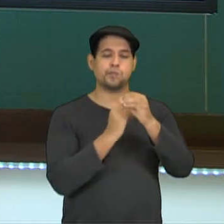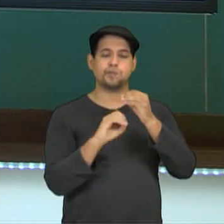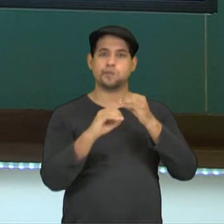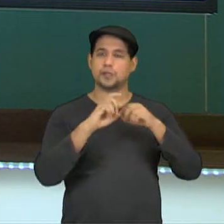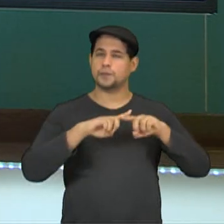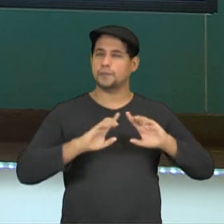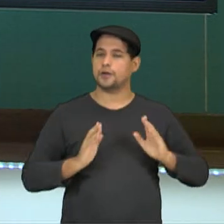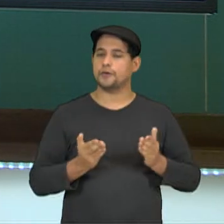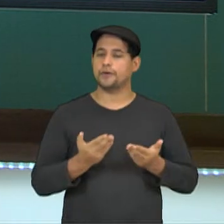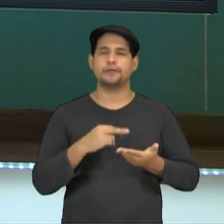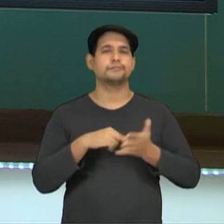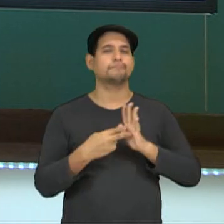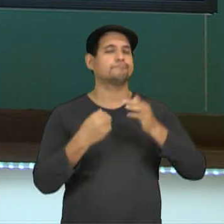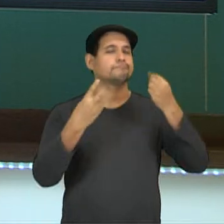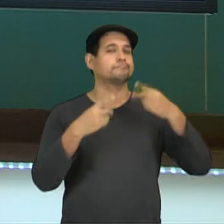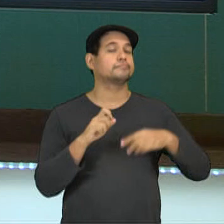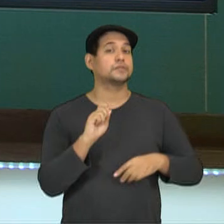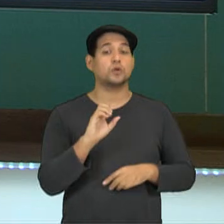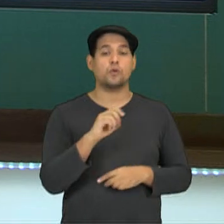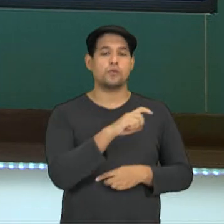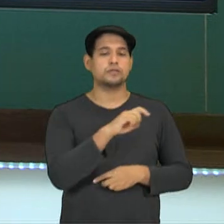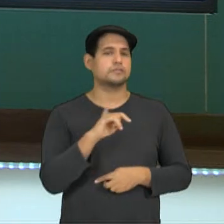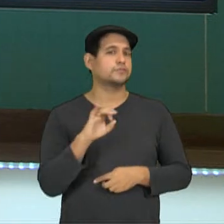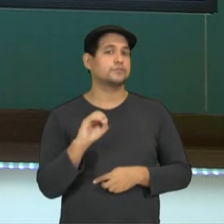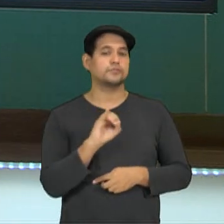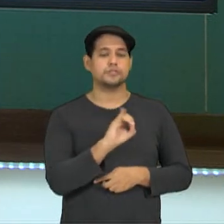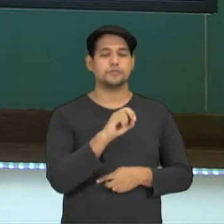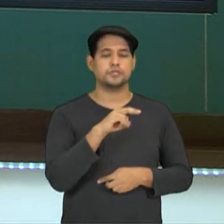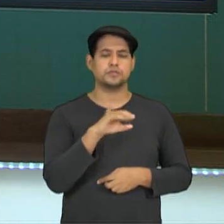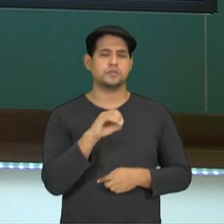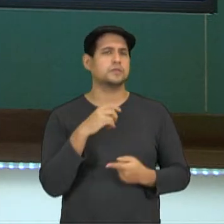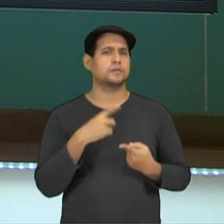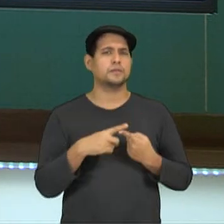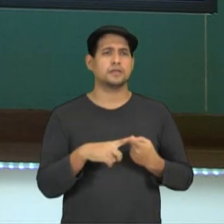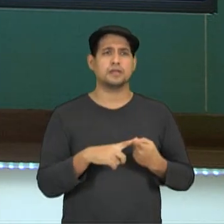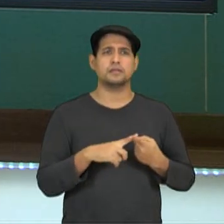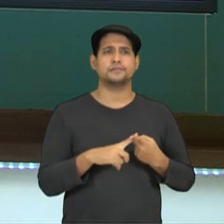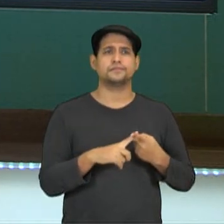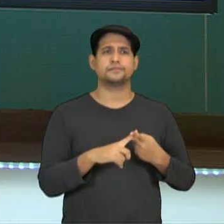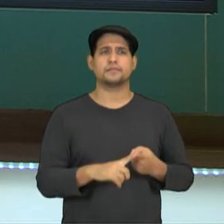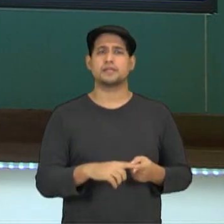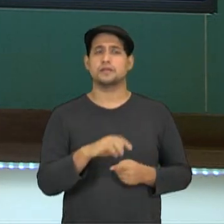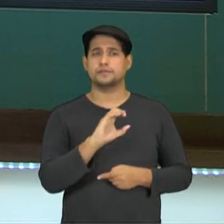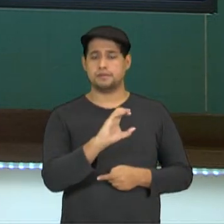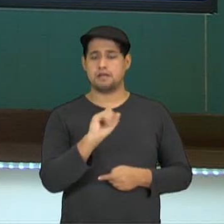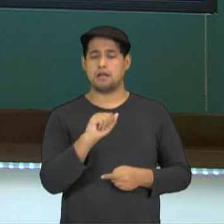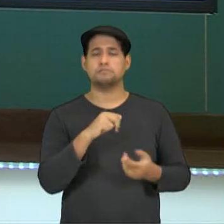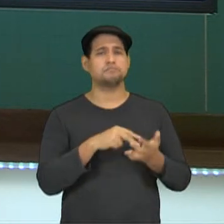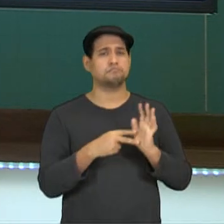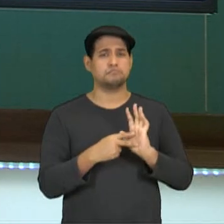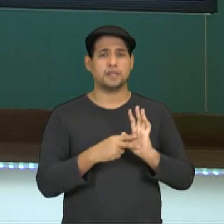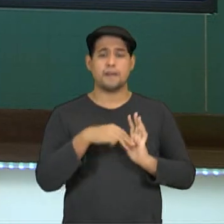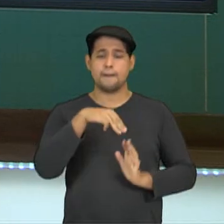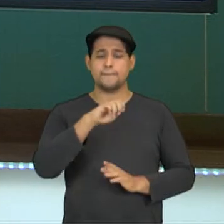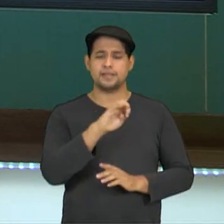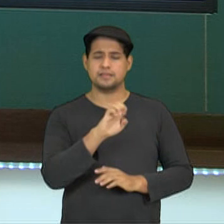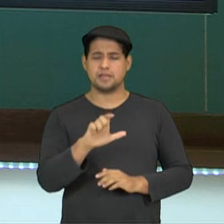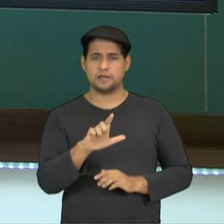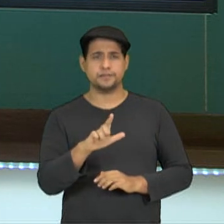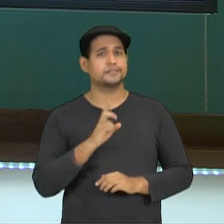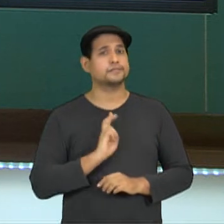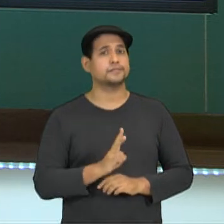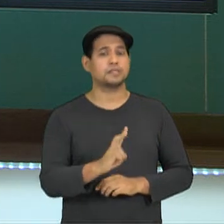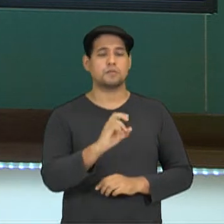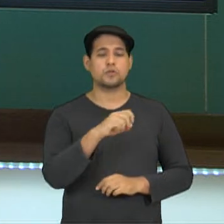Nesse caso, estamos falando de um óxido iônico, porque o Ca é um metal. E sempre que o oxigênio